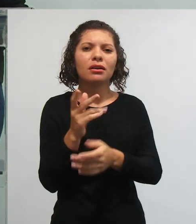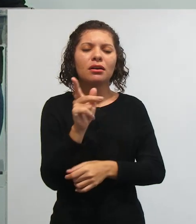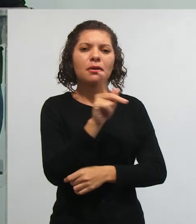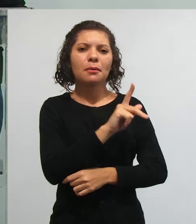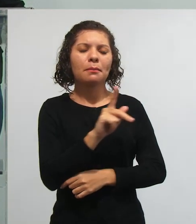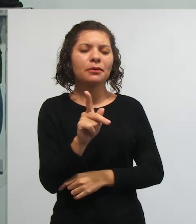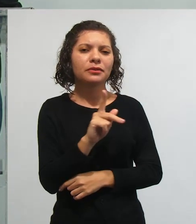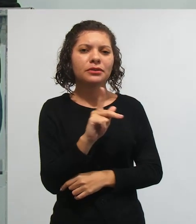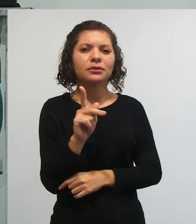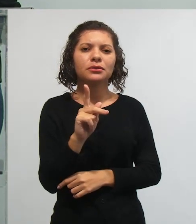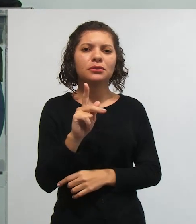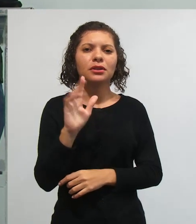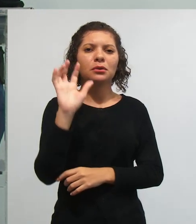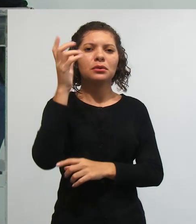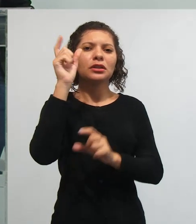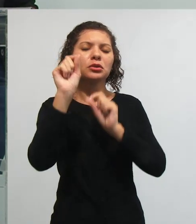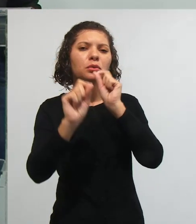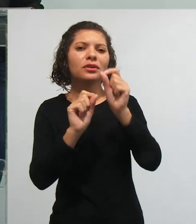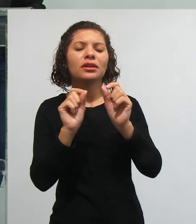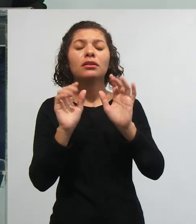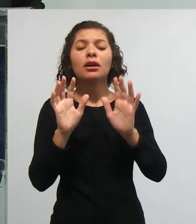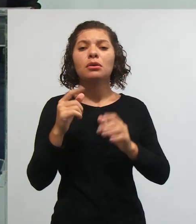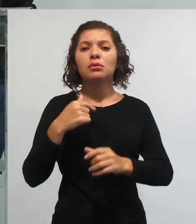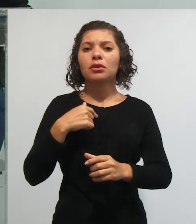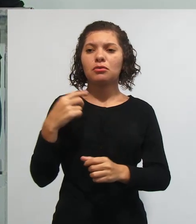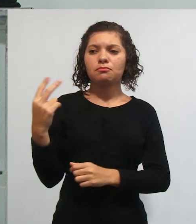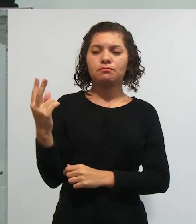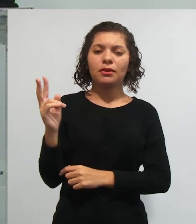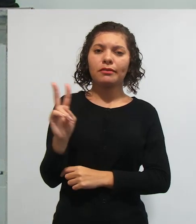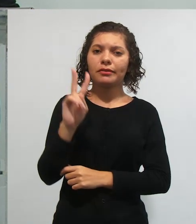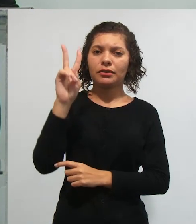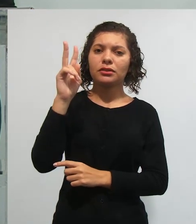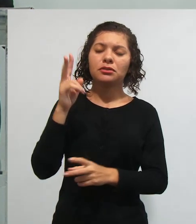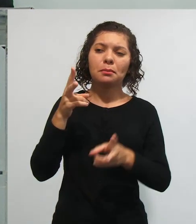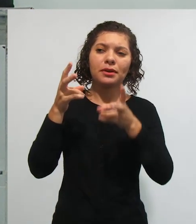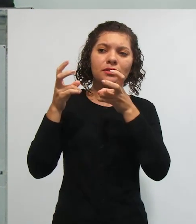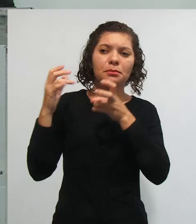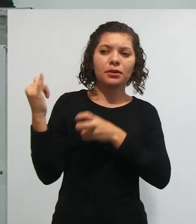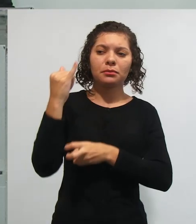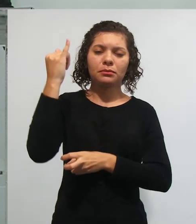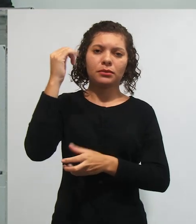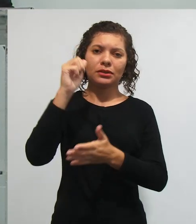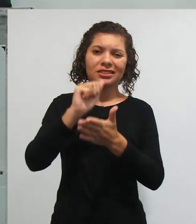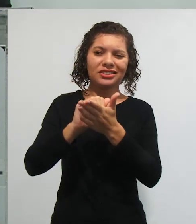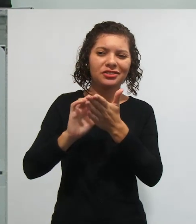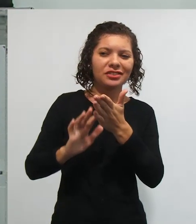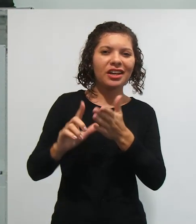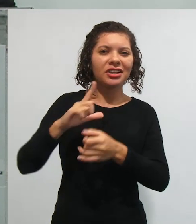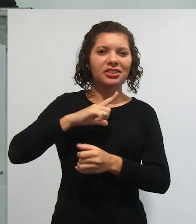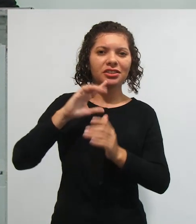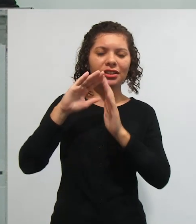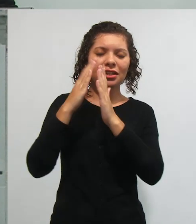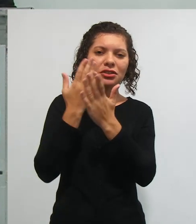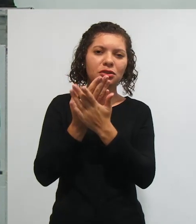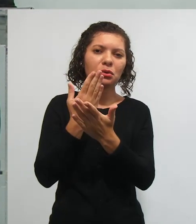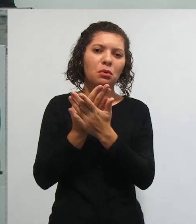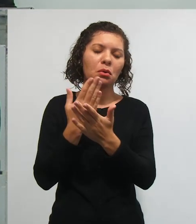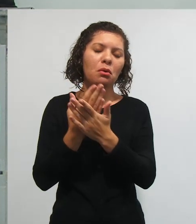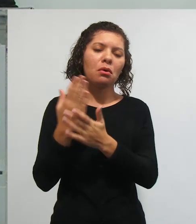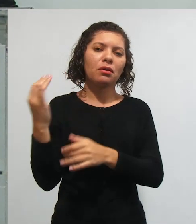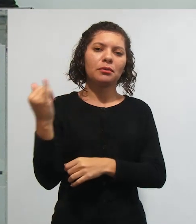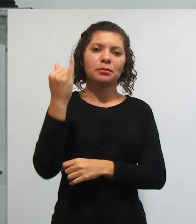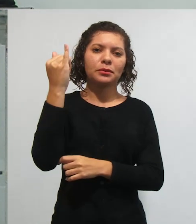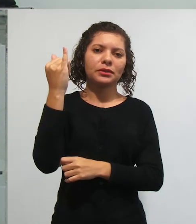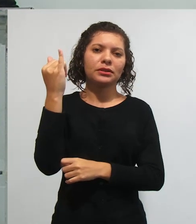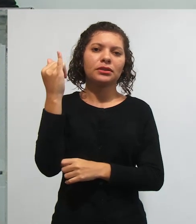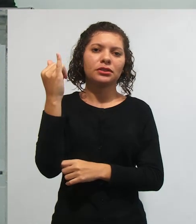Jamais eu valorizo cada ação que é planejada cada situação que é pensada em valorizar essa diferença cultural que